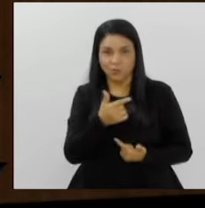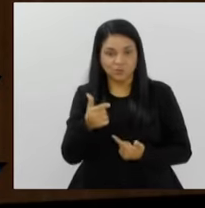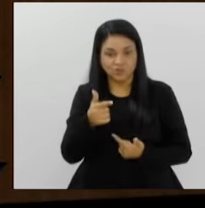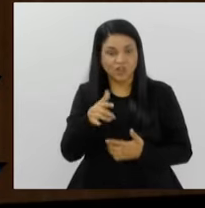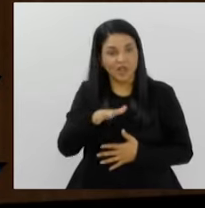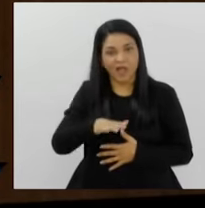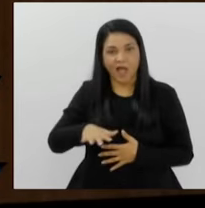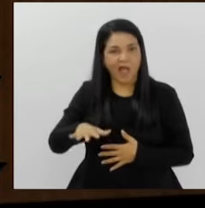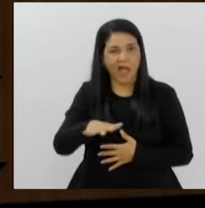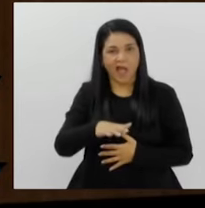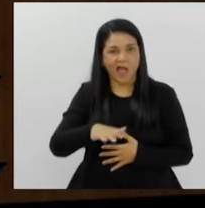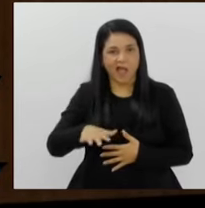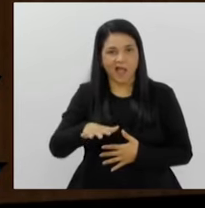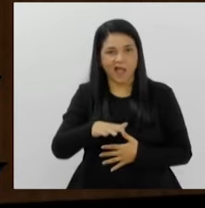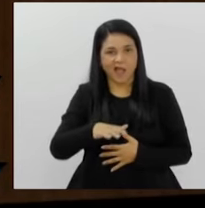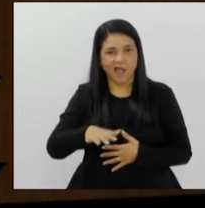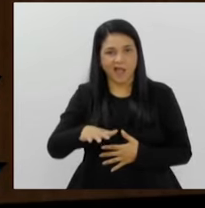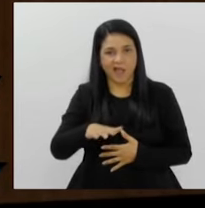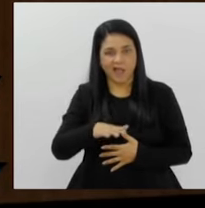áreas